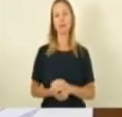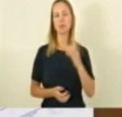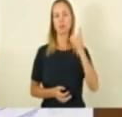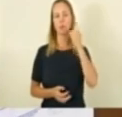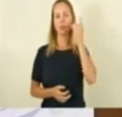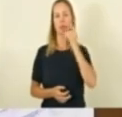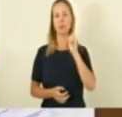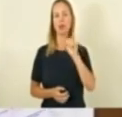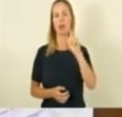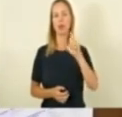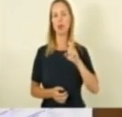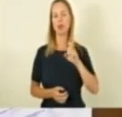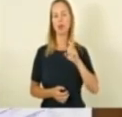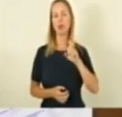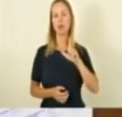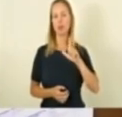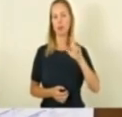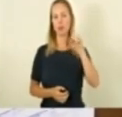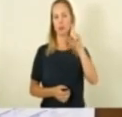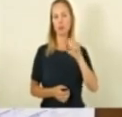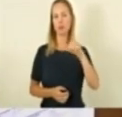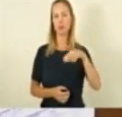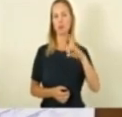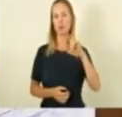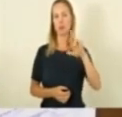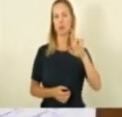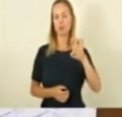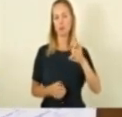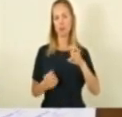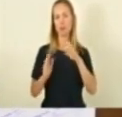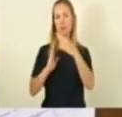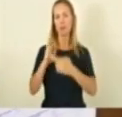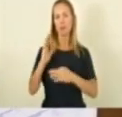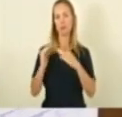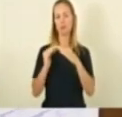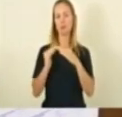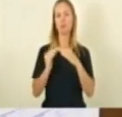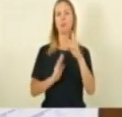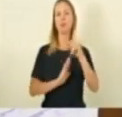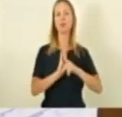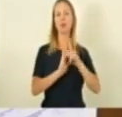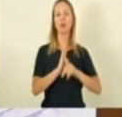Chambinho. Com o relator, matéria aprovada